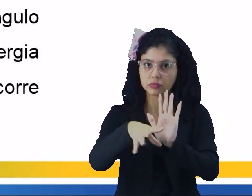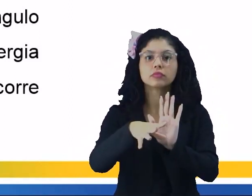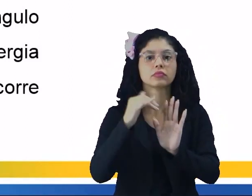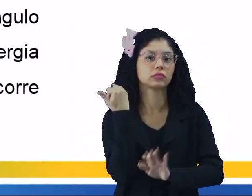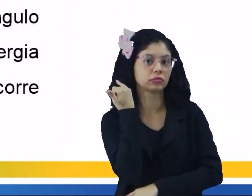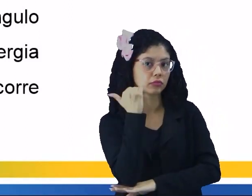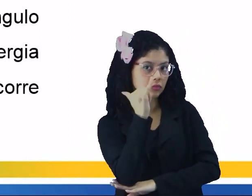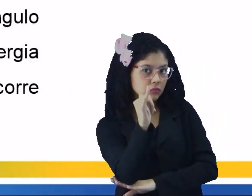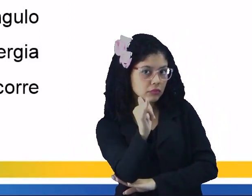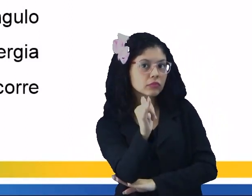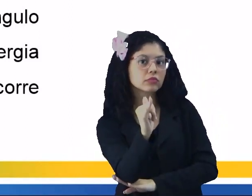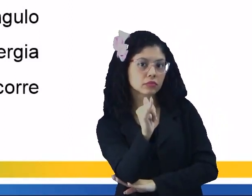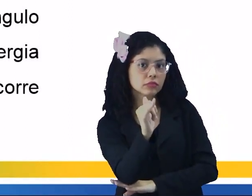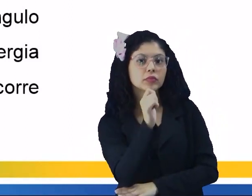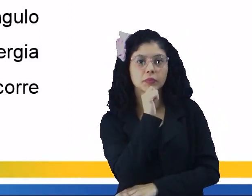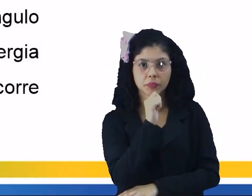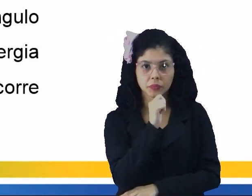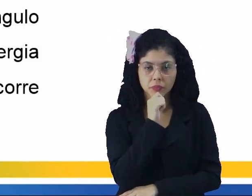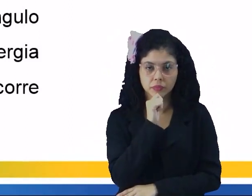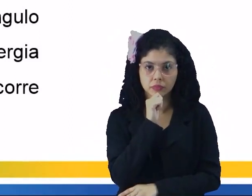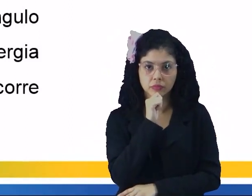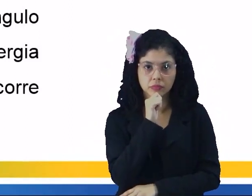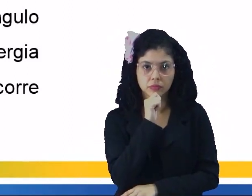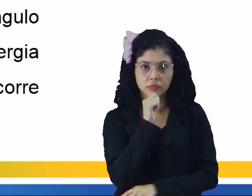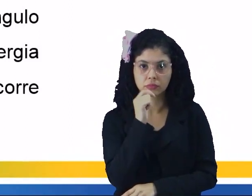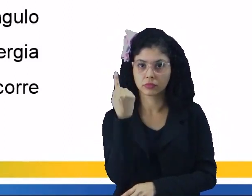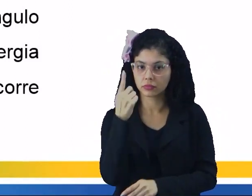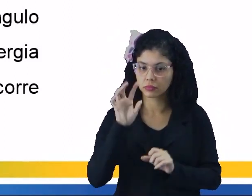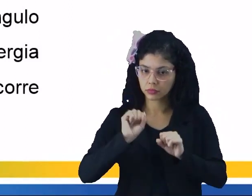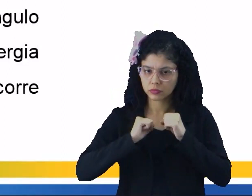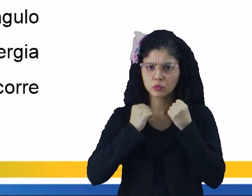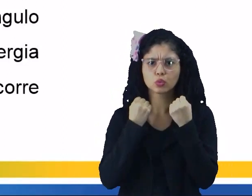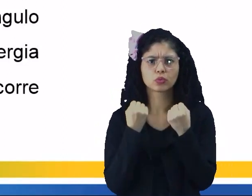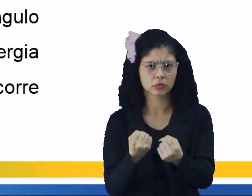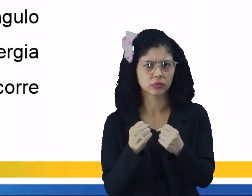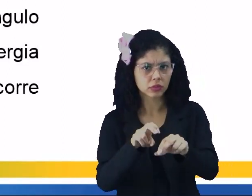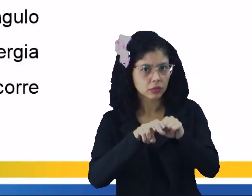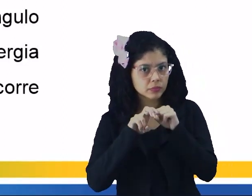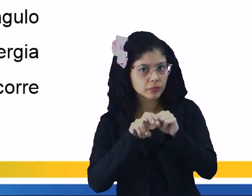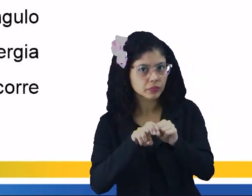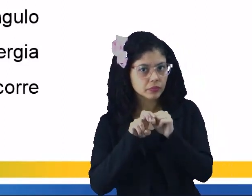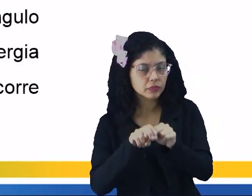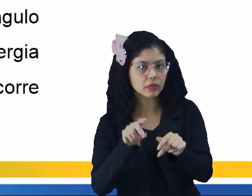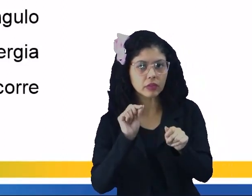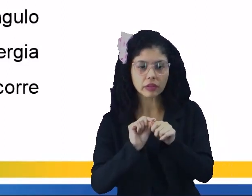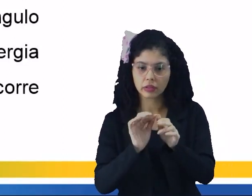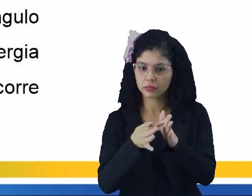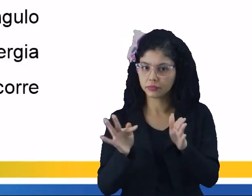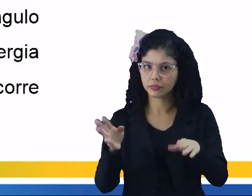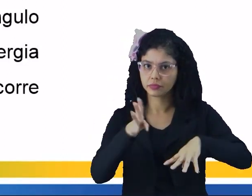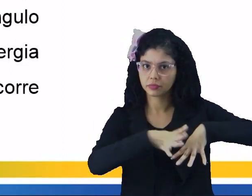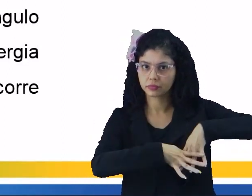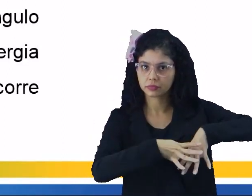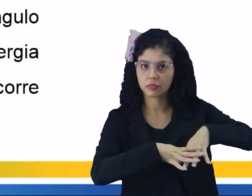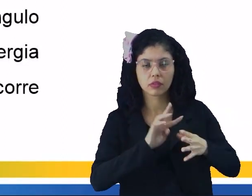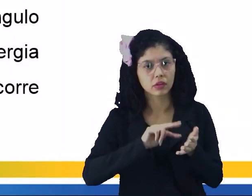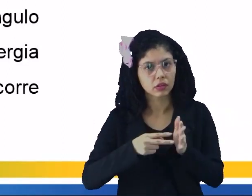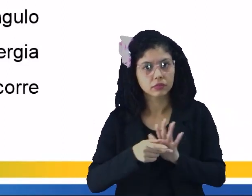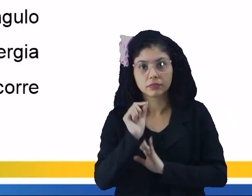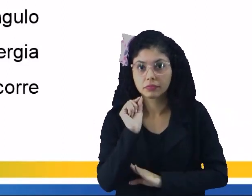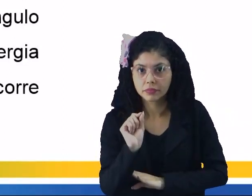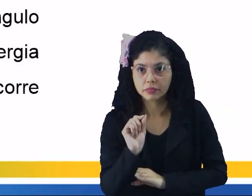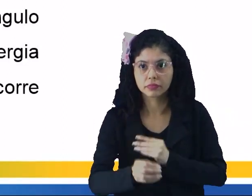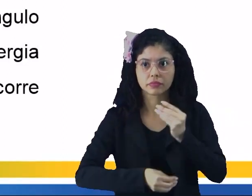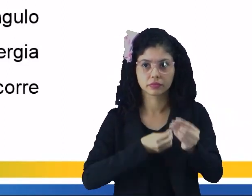transferência de energia devido à atuação de uma força. Por isso que a fórmula matemática é escrita da seguinte